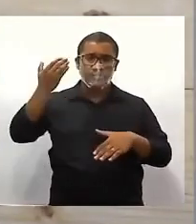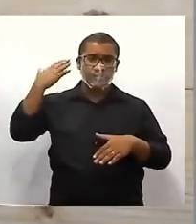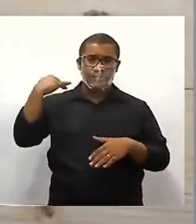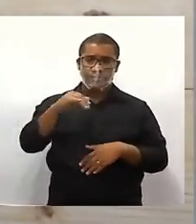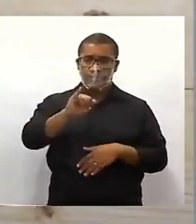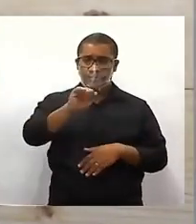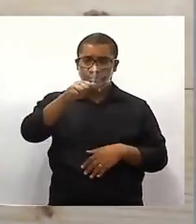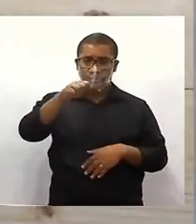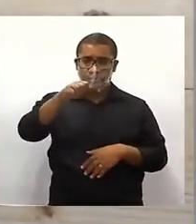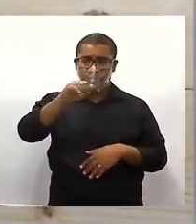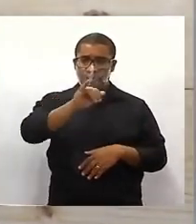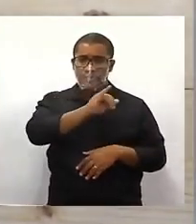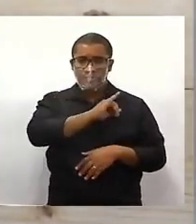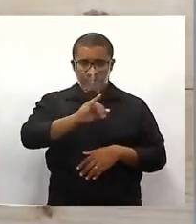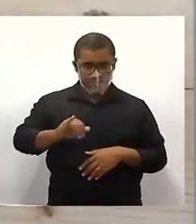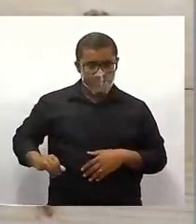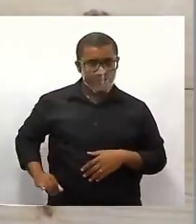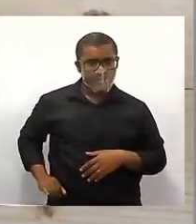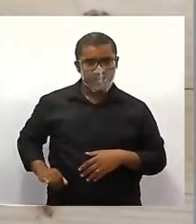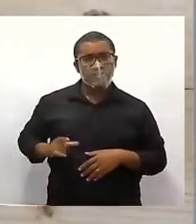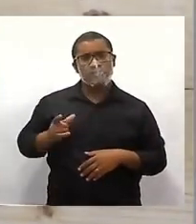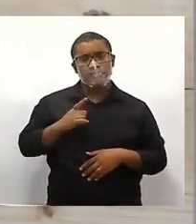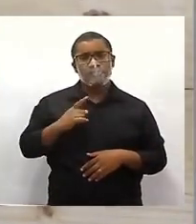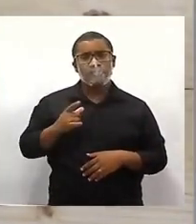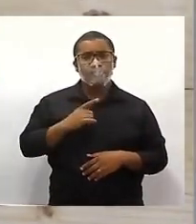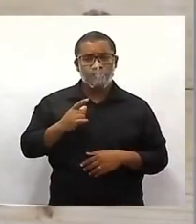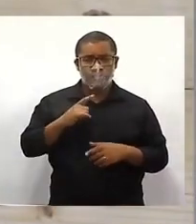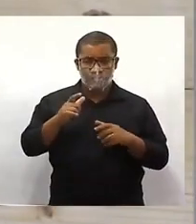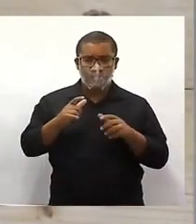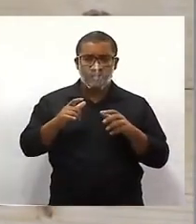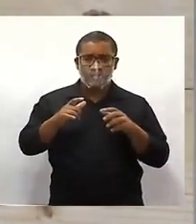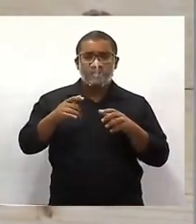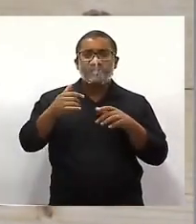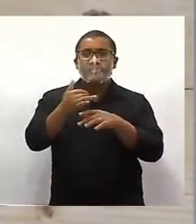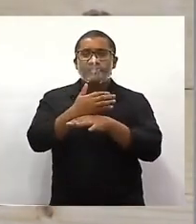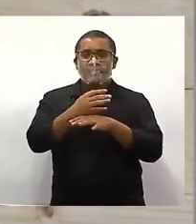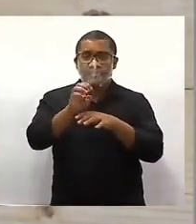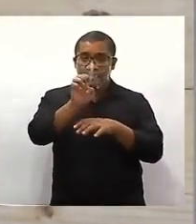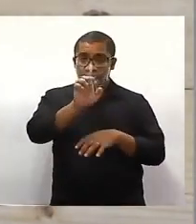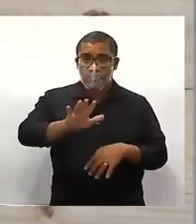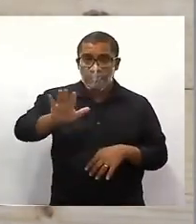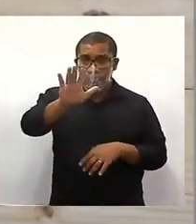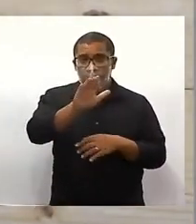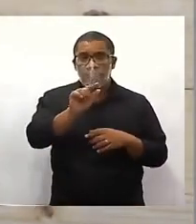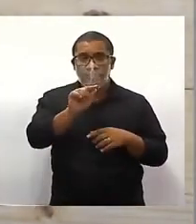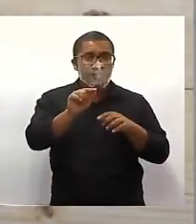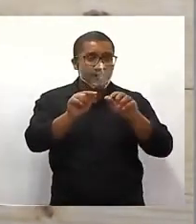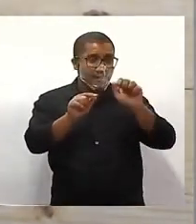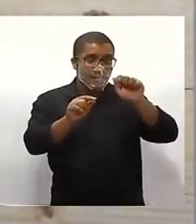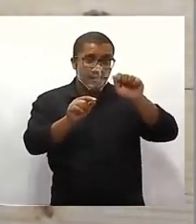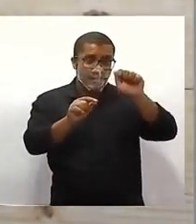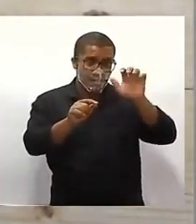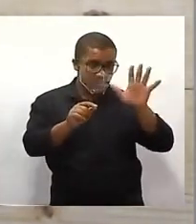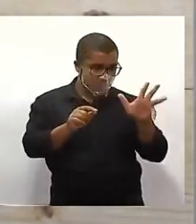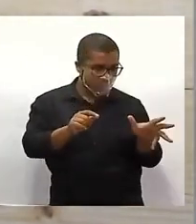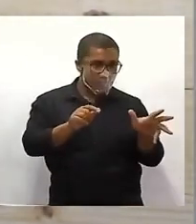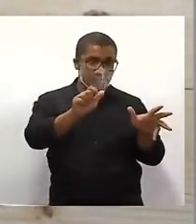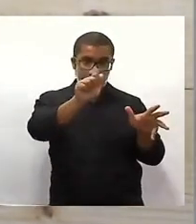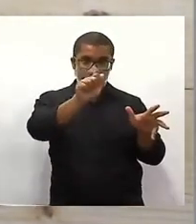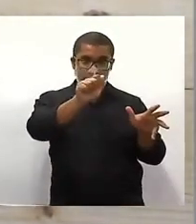qual as grandes metrópoles europeias repartiram a África e a Ásia para explorar